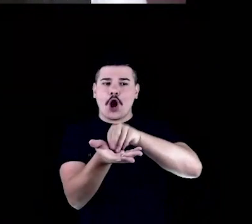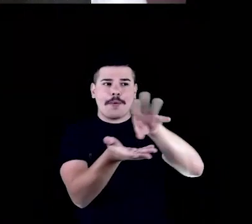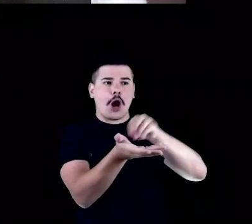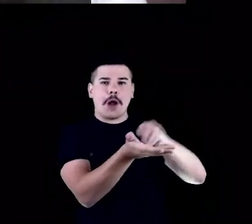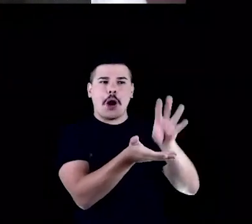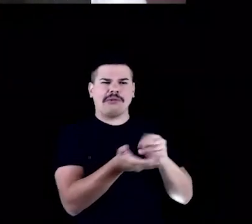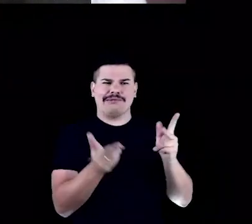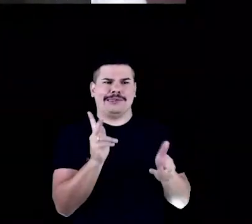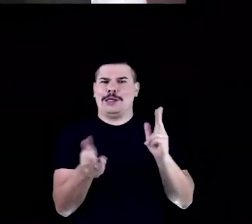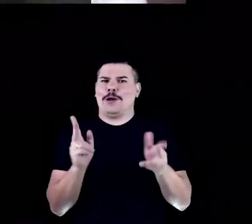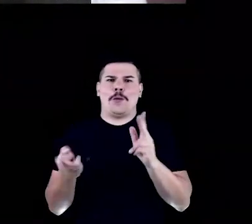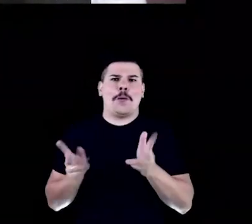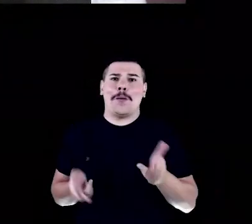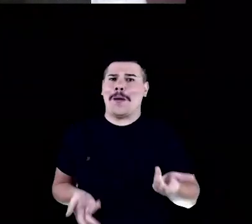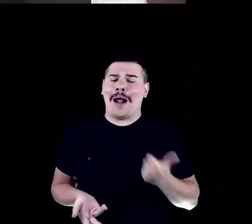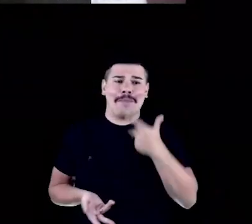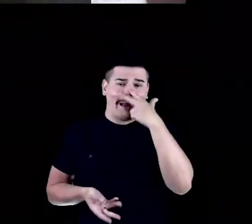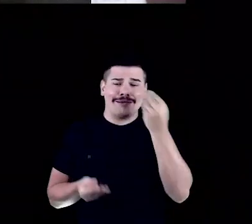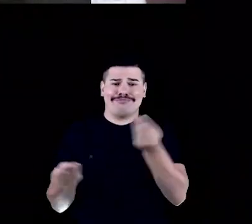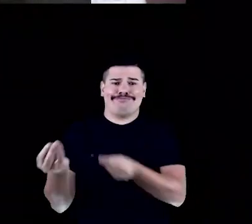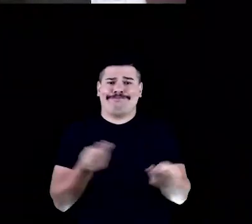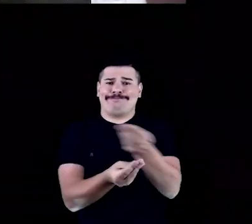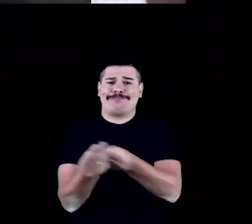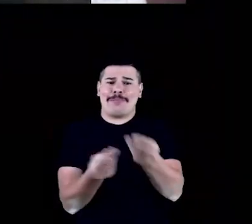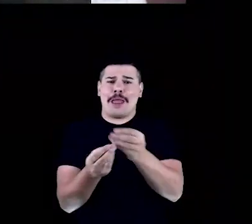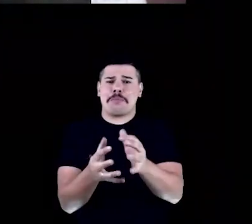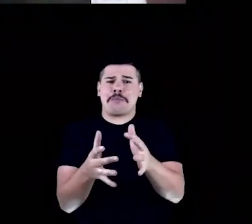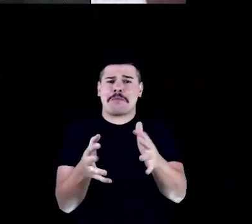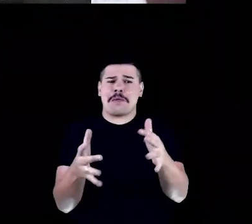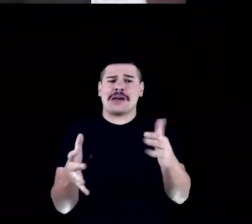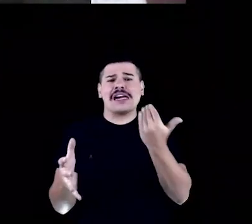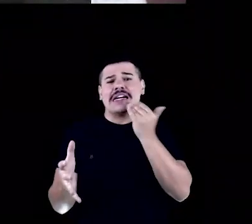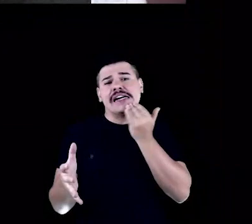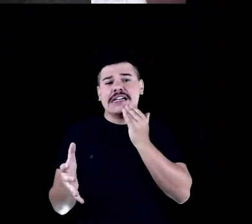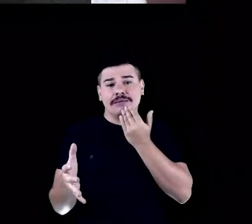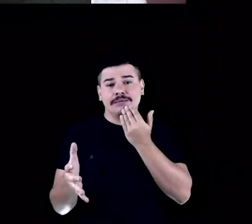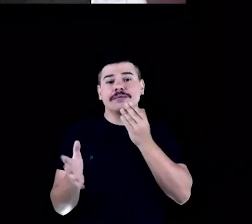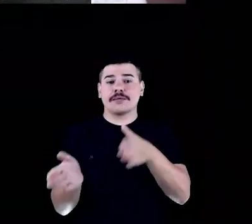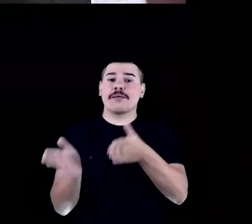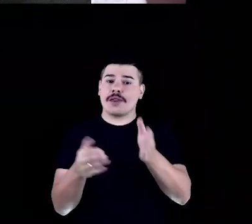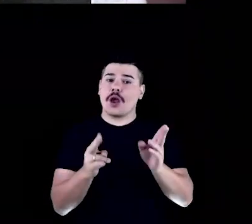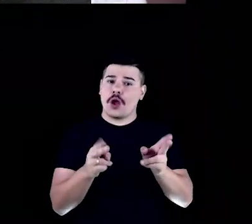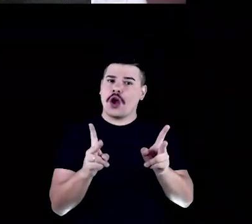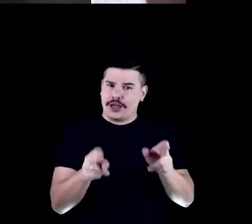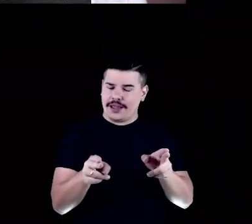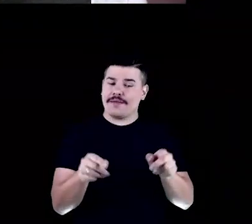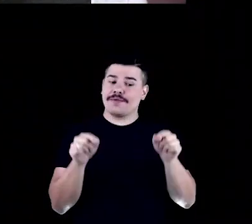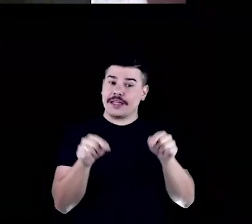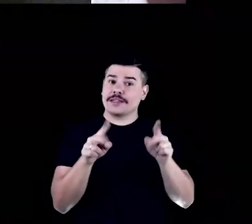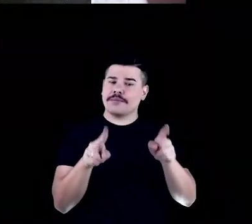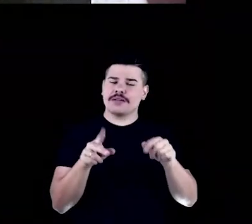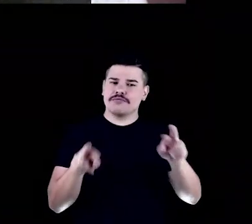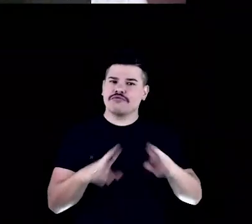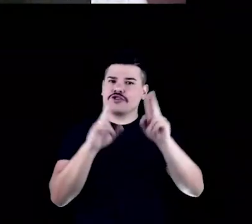cópia da cópia da cópia da cópia da cópia. E aí ganha esse, vira esse pastiche grande que vira uma deformidade. Ao mesmo tempo,